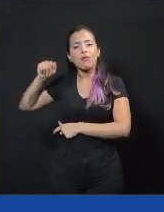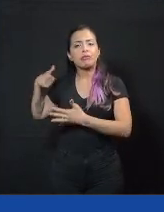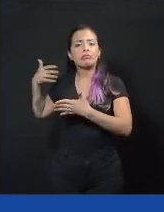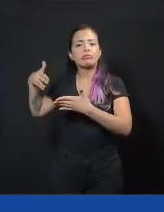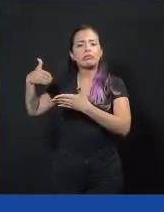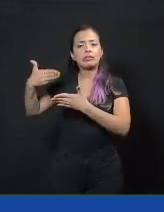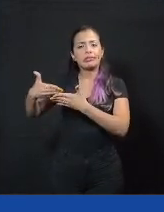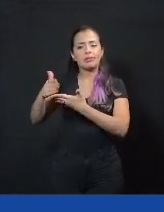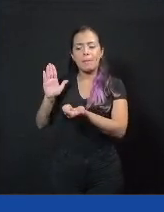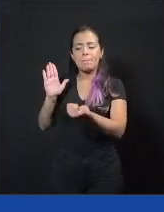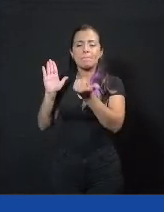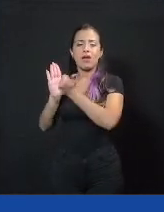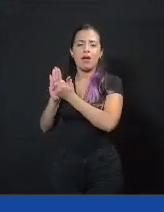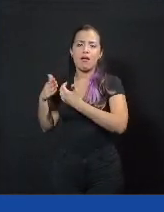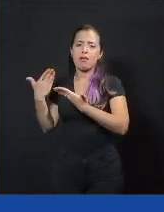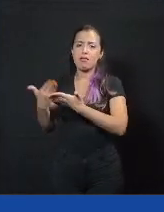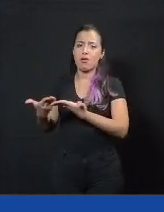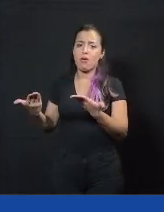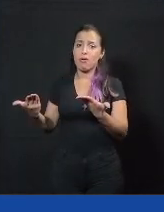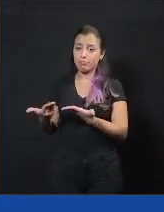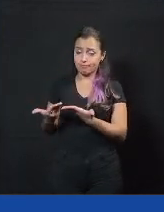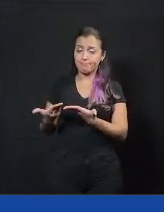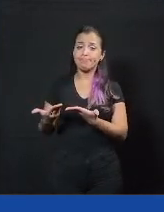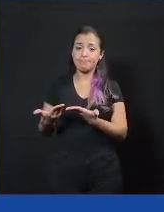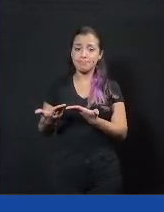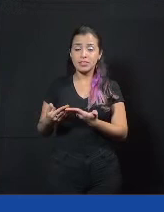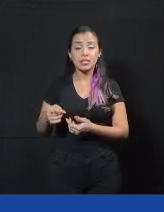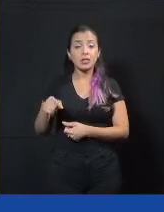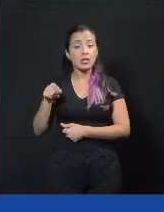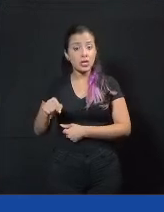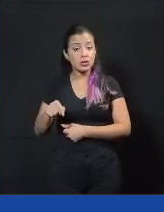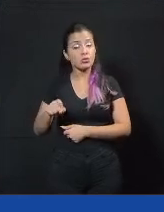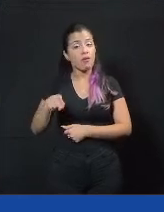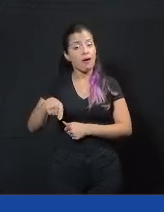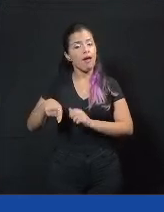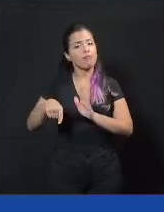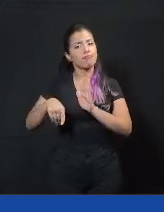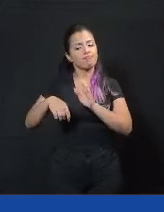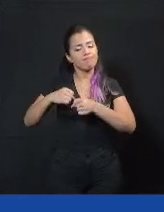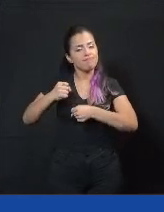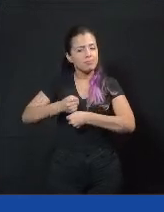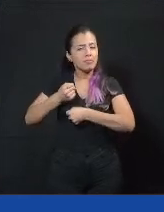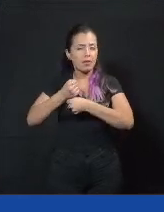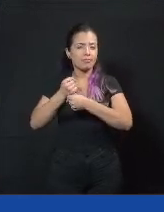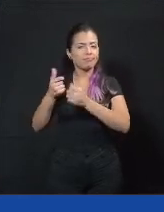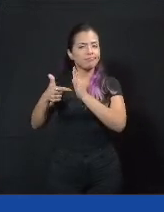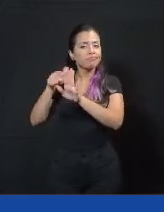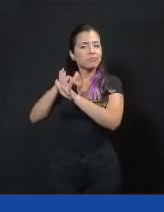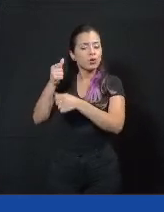né? Uma vez que esses marcadores também são construções sociais, eles não são dados